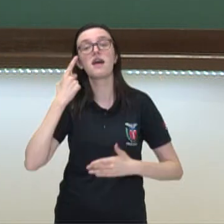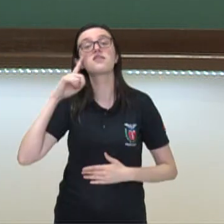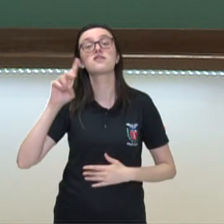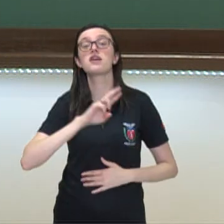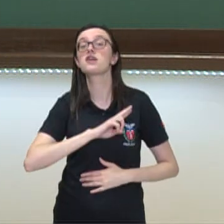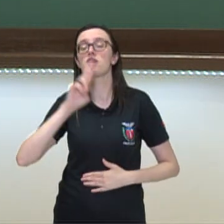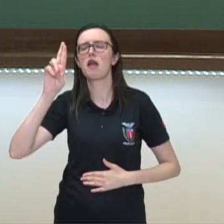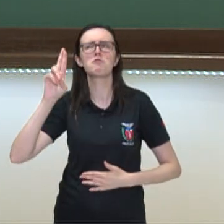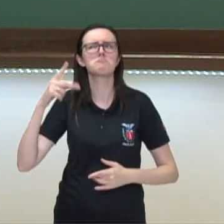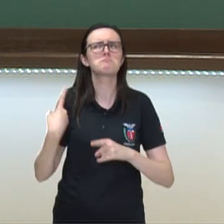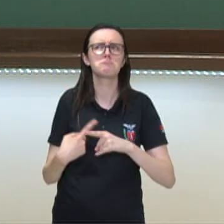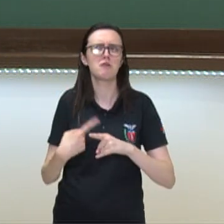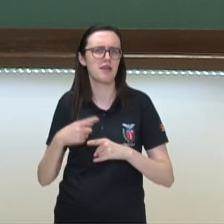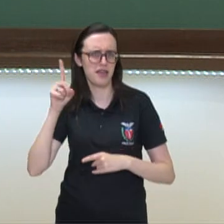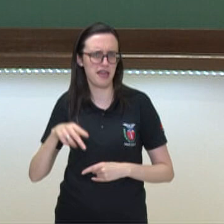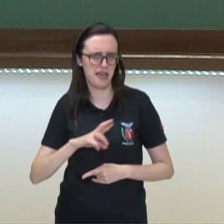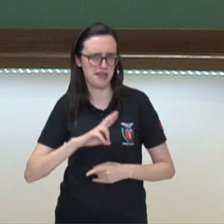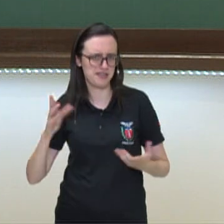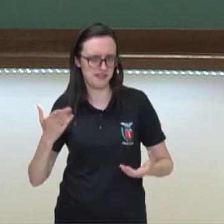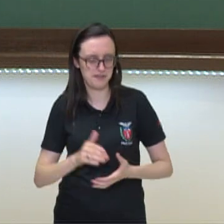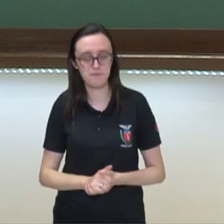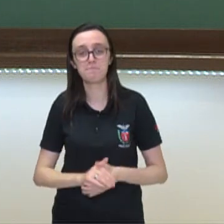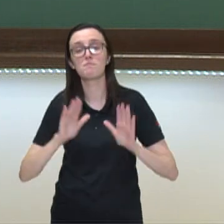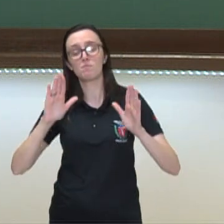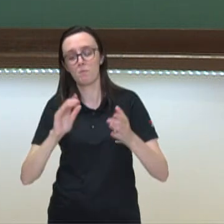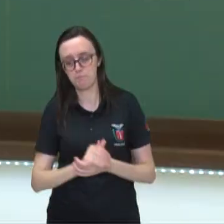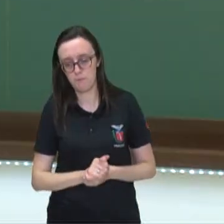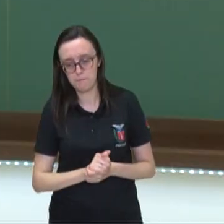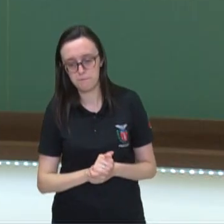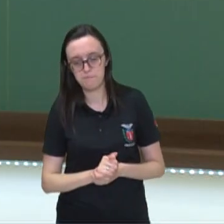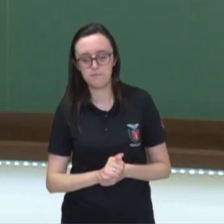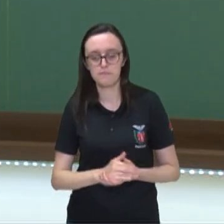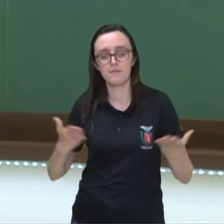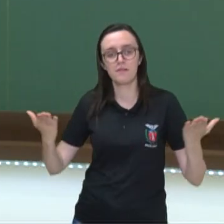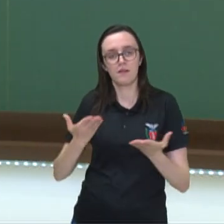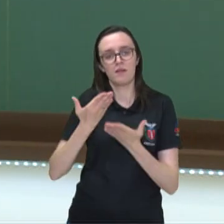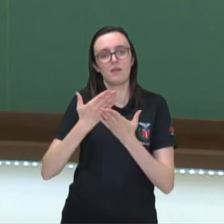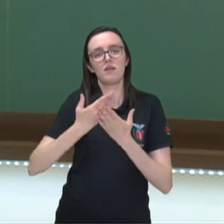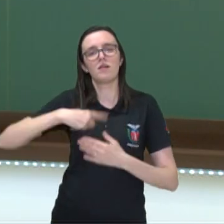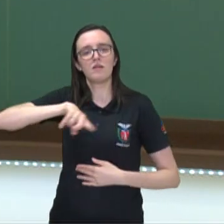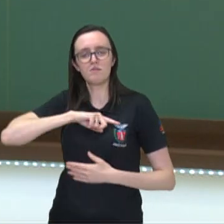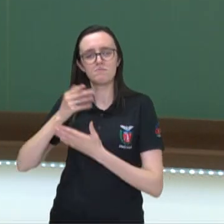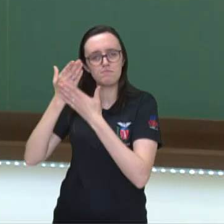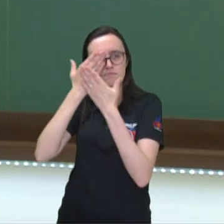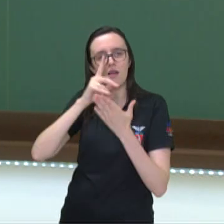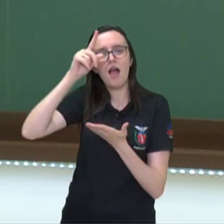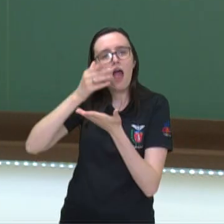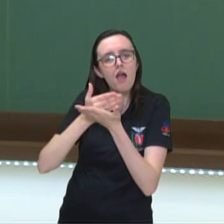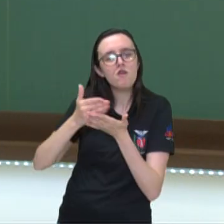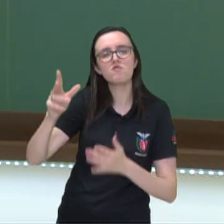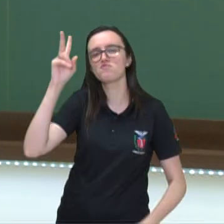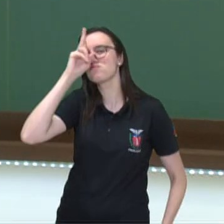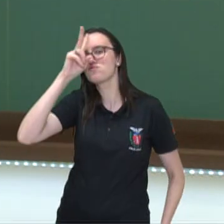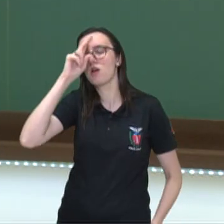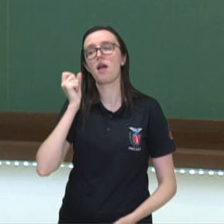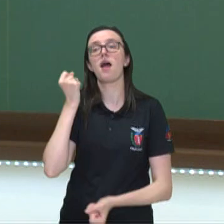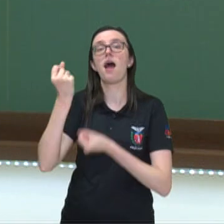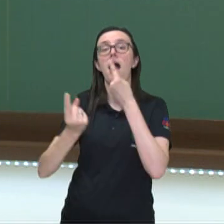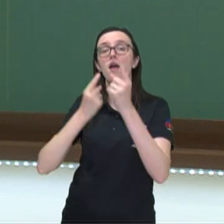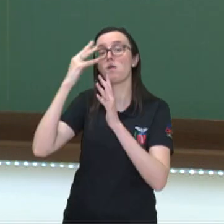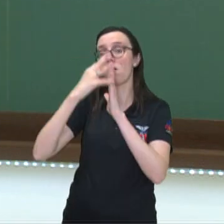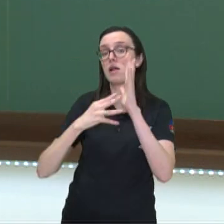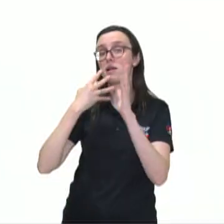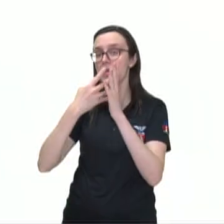e por que eles são religiosos. Bem, na aula de hoje nós vimos a origem e a história de alguns